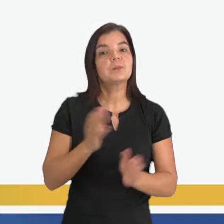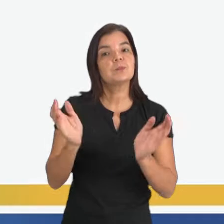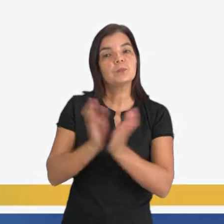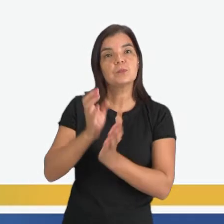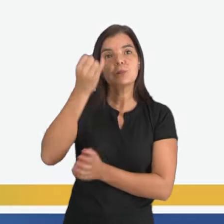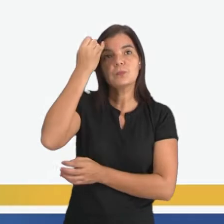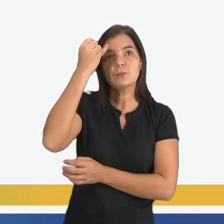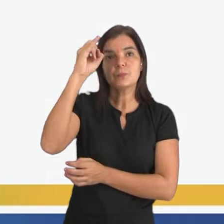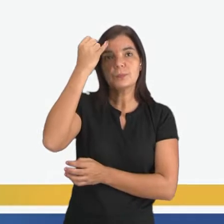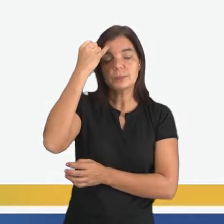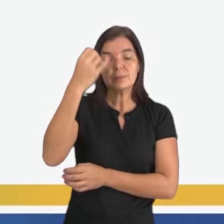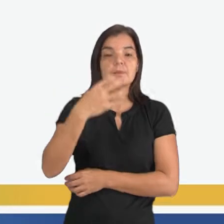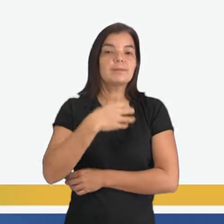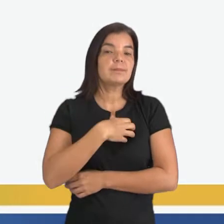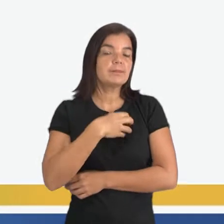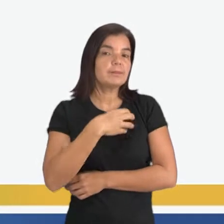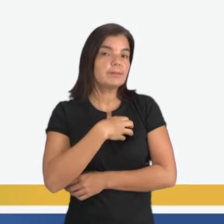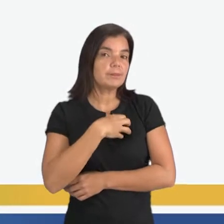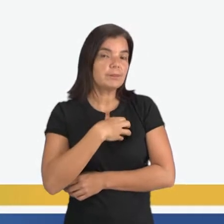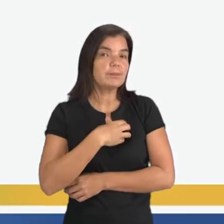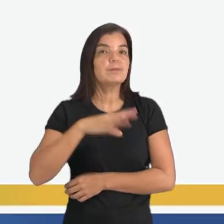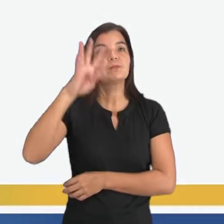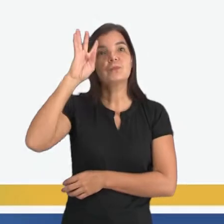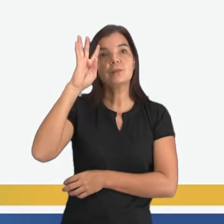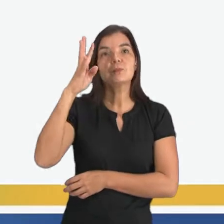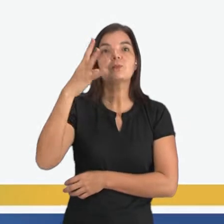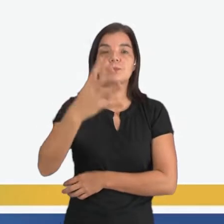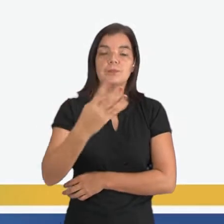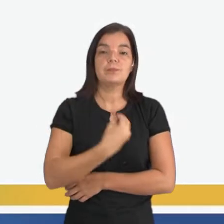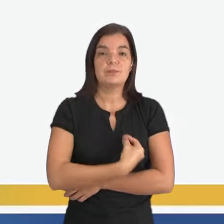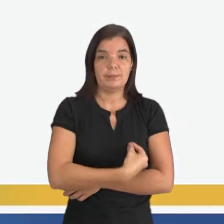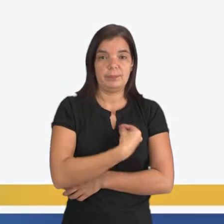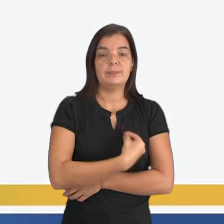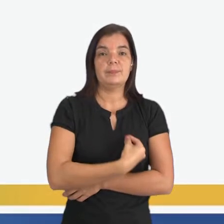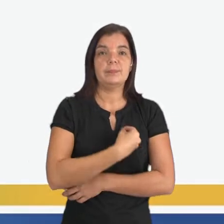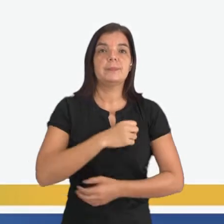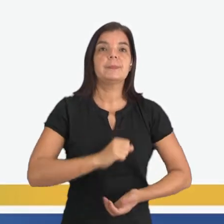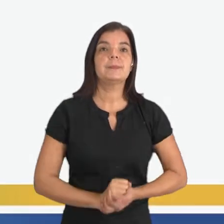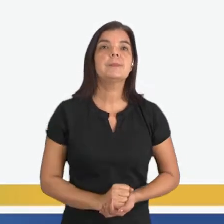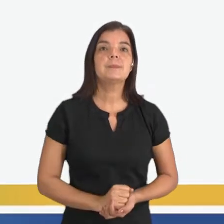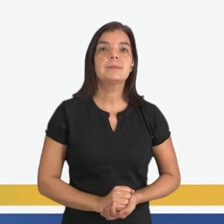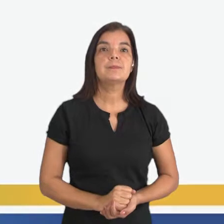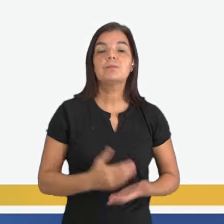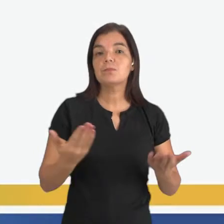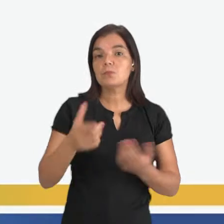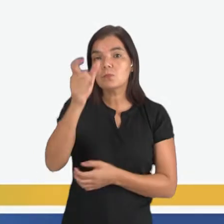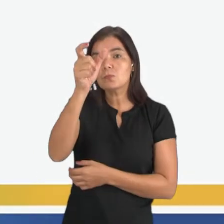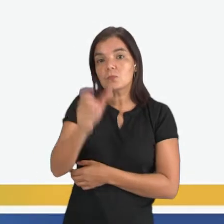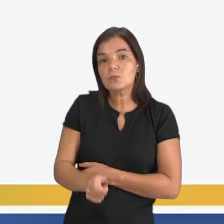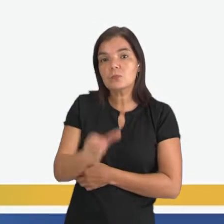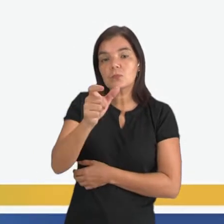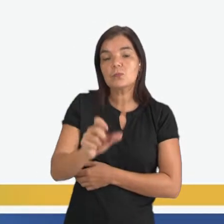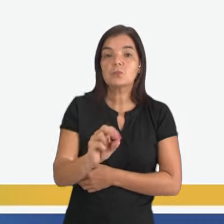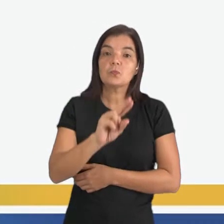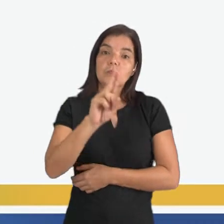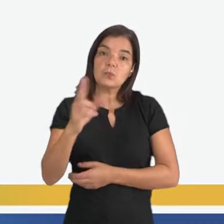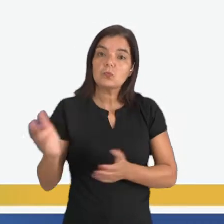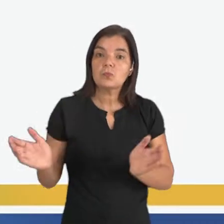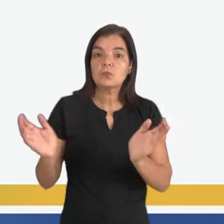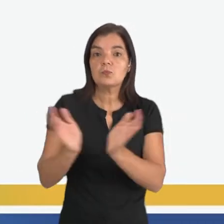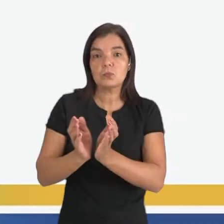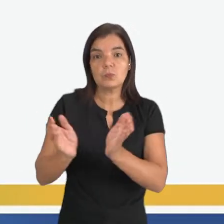que é o conjunto de ideias, atitudes, decisões presentes na vida de um indivíduo ou de um